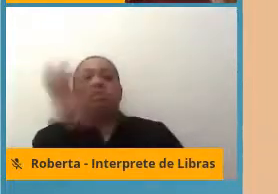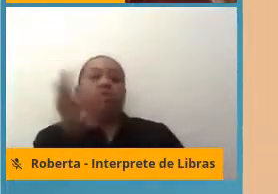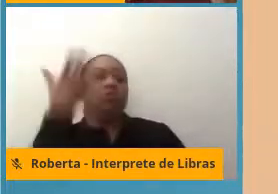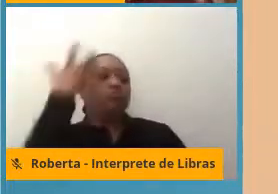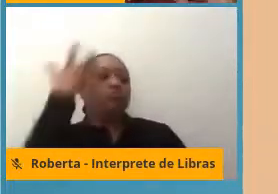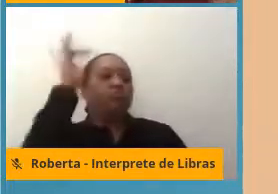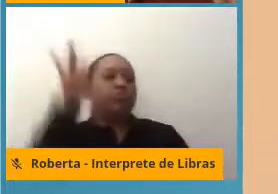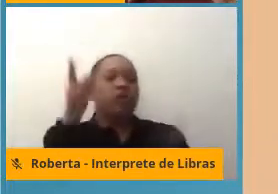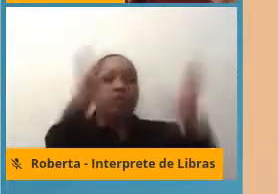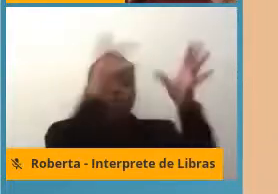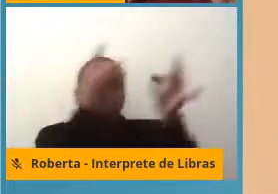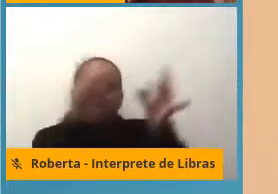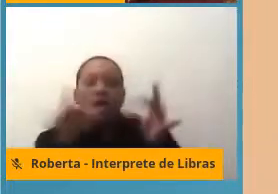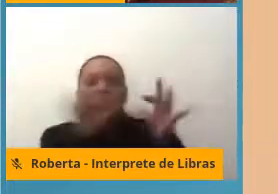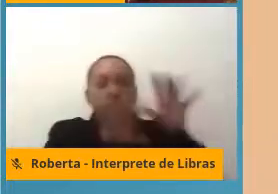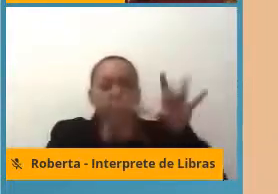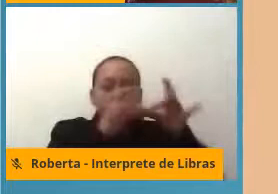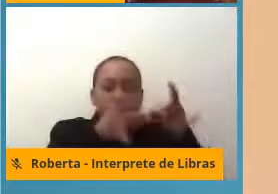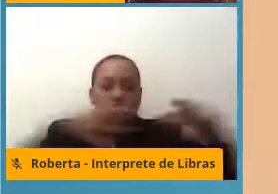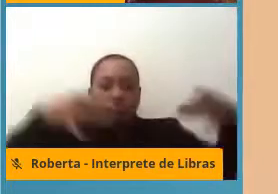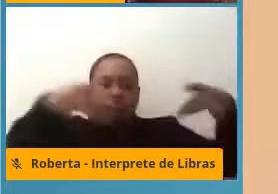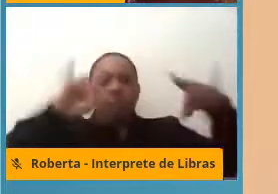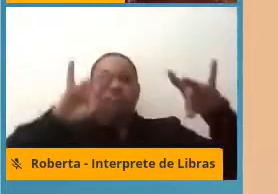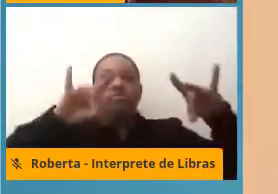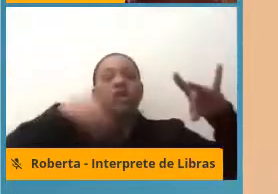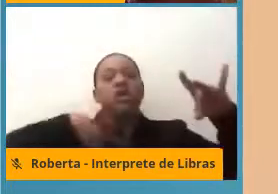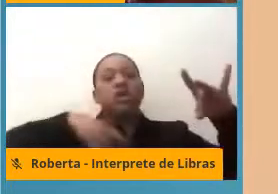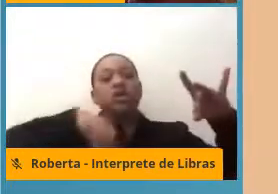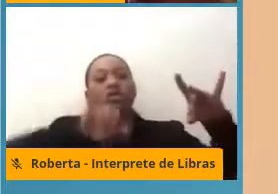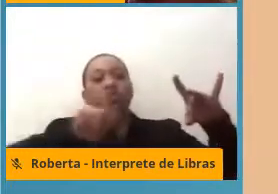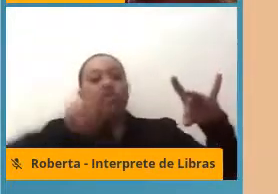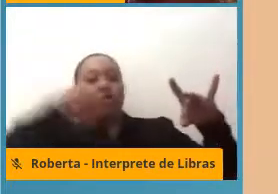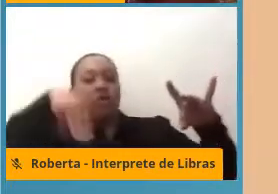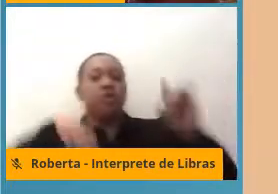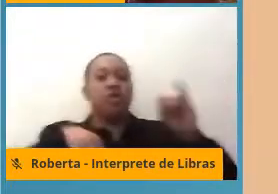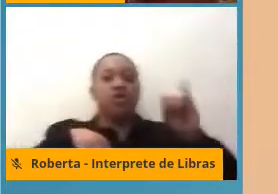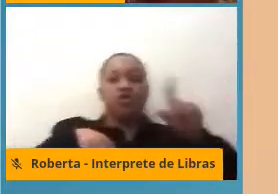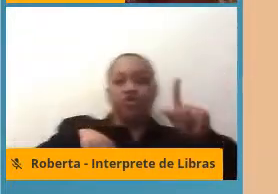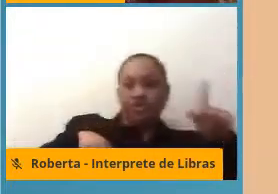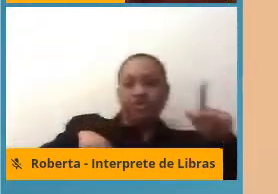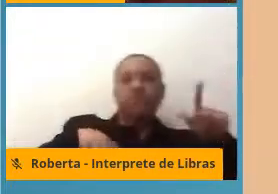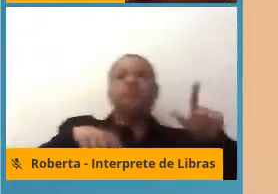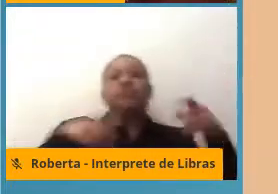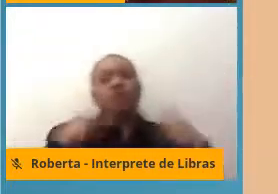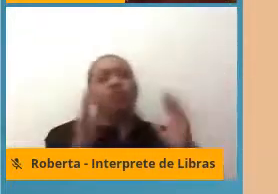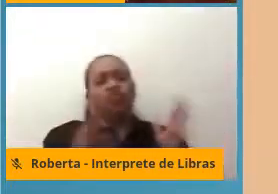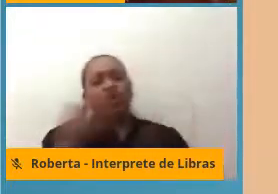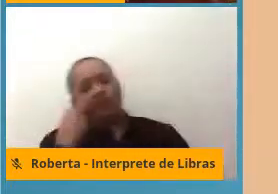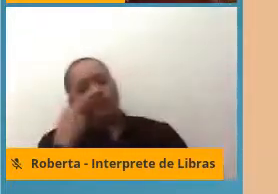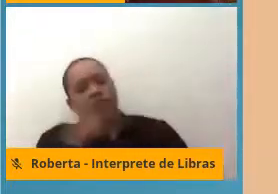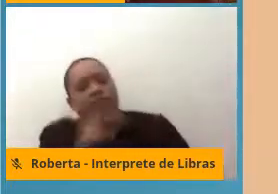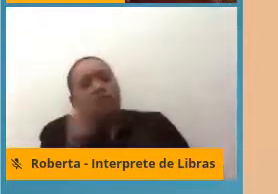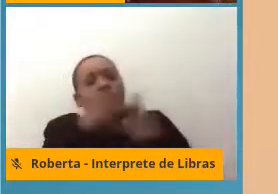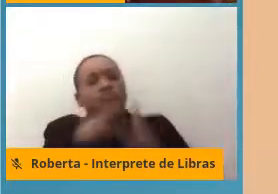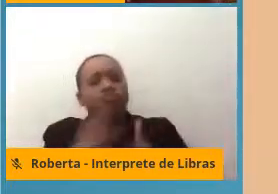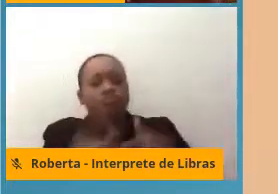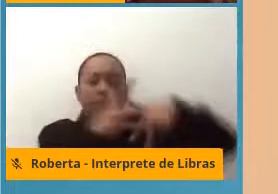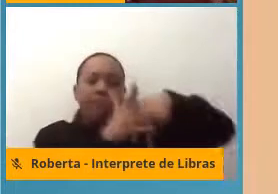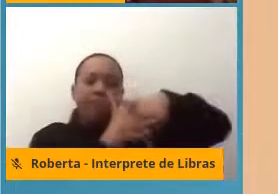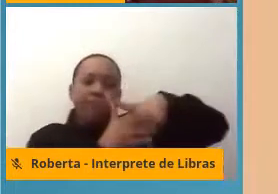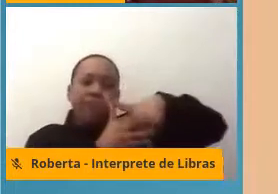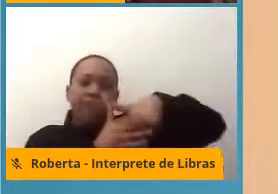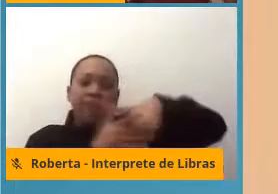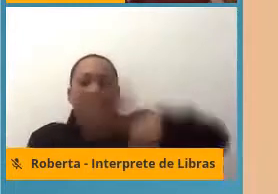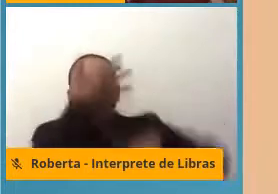tivesse IgM, seriam valores muito baixos. Eu já vi casos de pacientes com 10, com IgG, só IgG positivo,